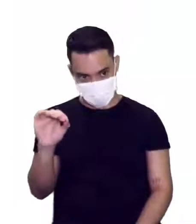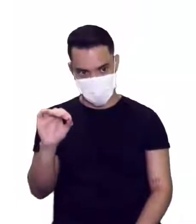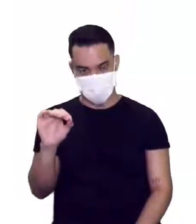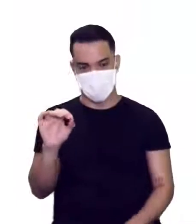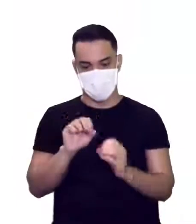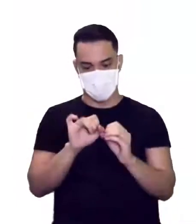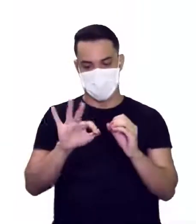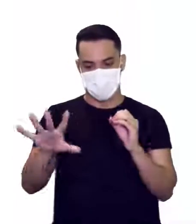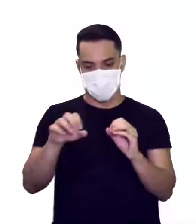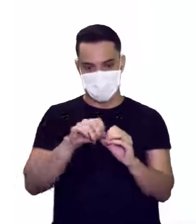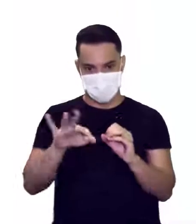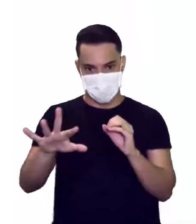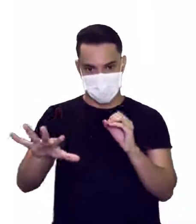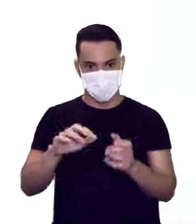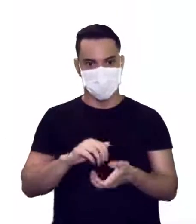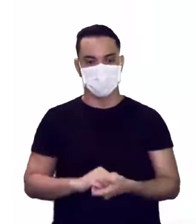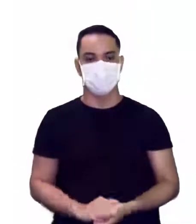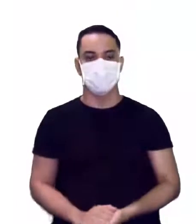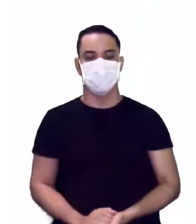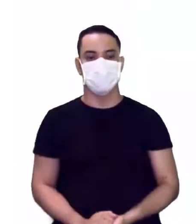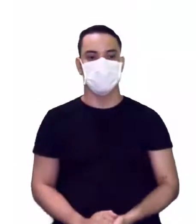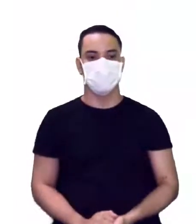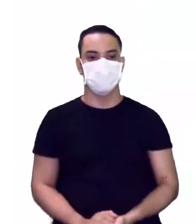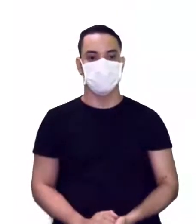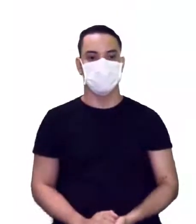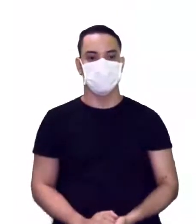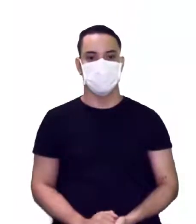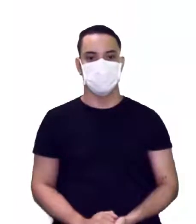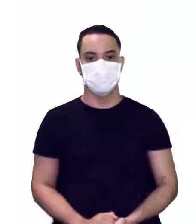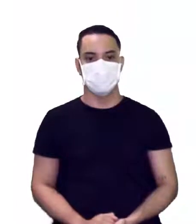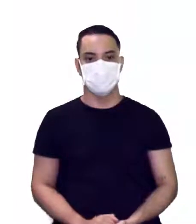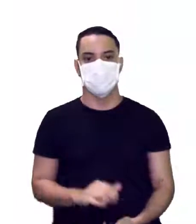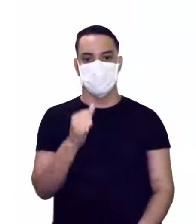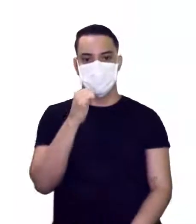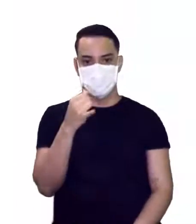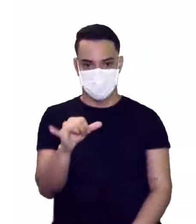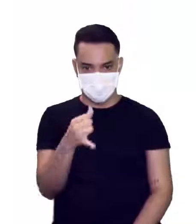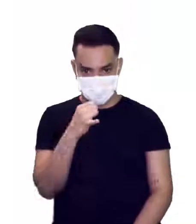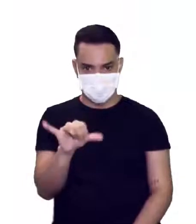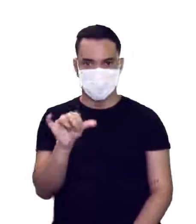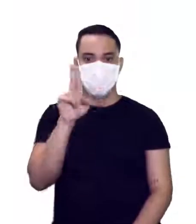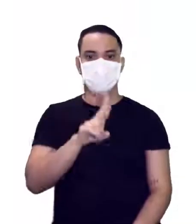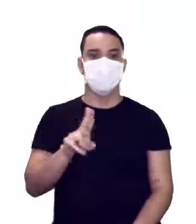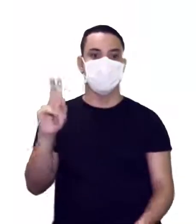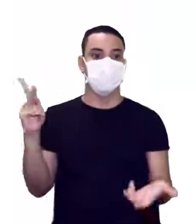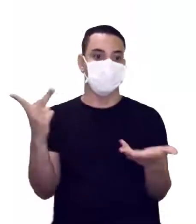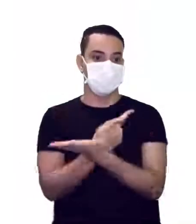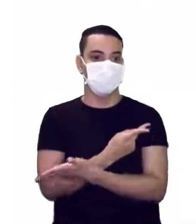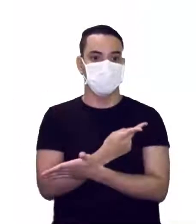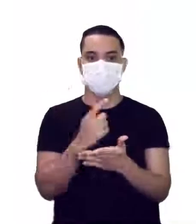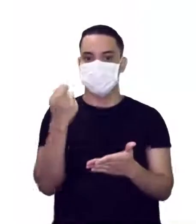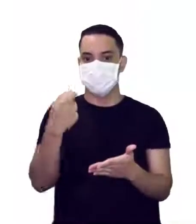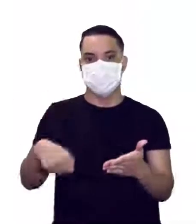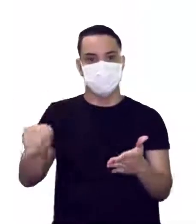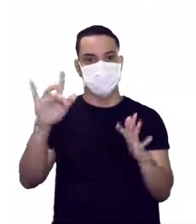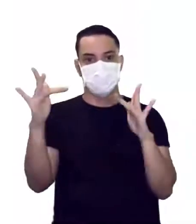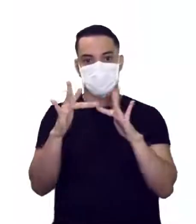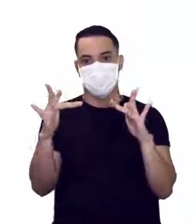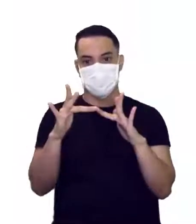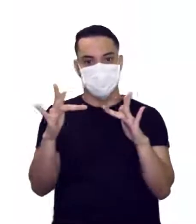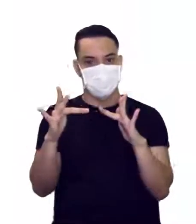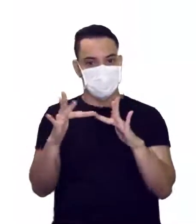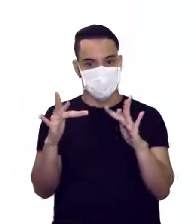indução eletrostática, tá bom? A eletrização por indução pode ocorrer sem contato entre os corpos,